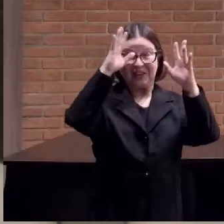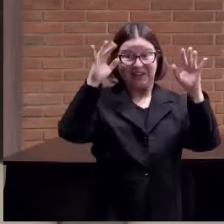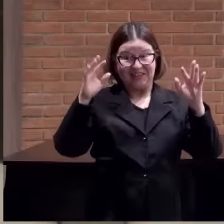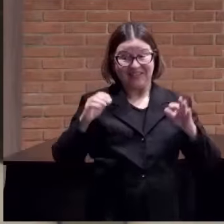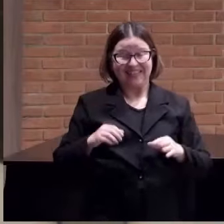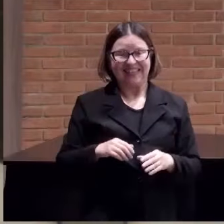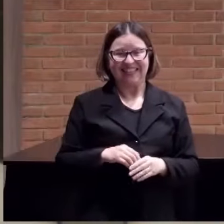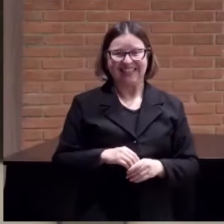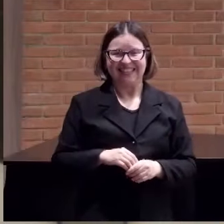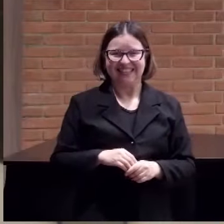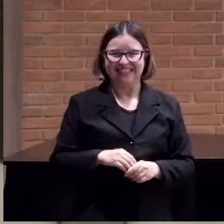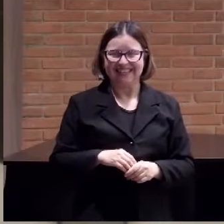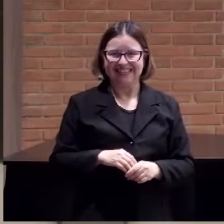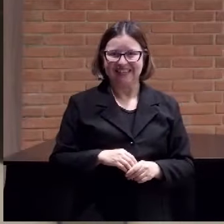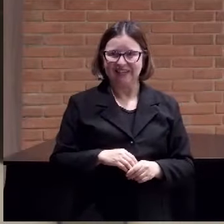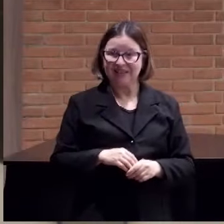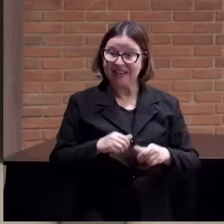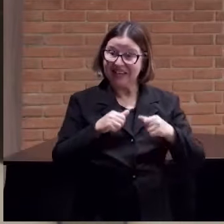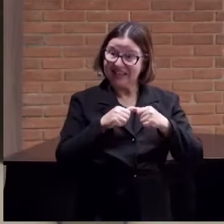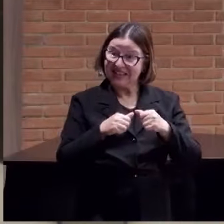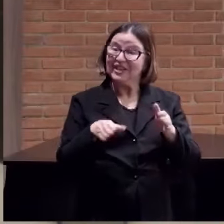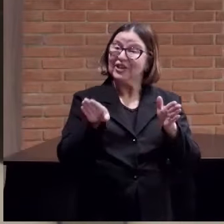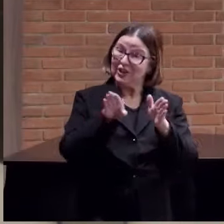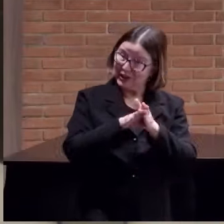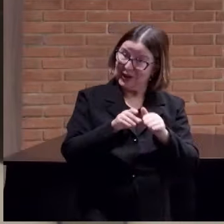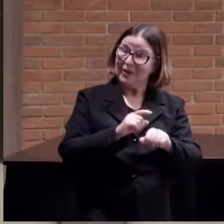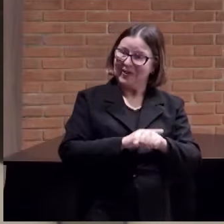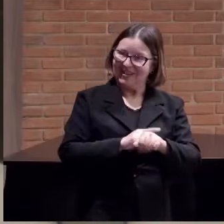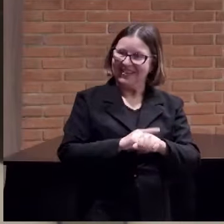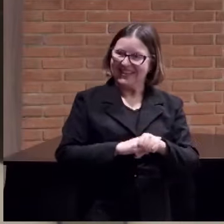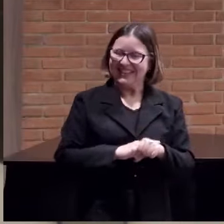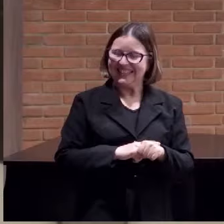Oh, é chegada a hora